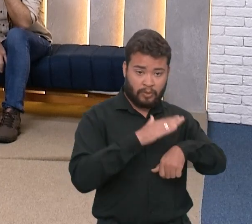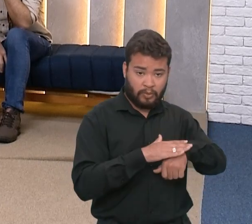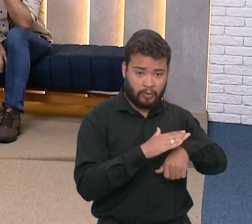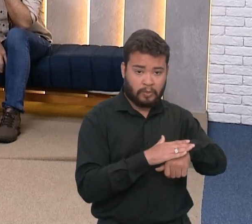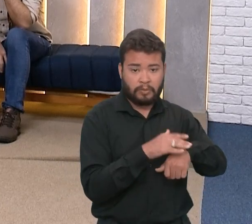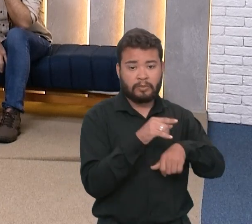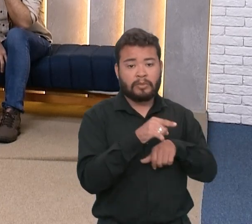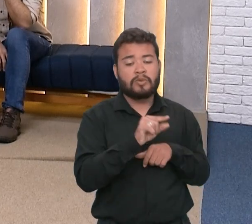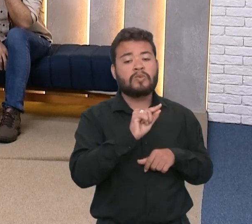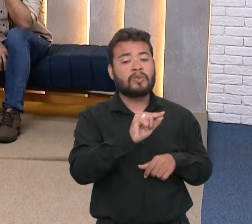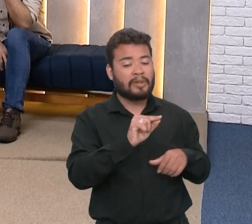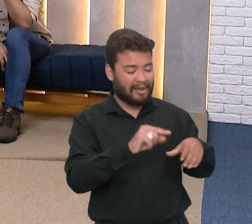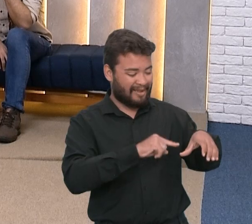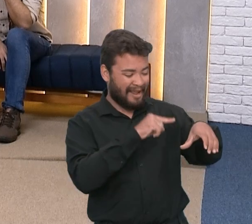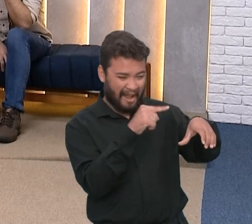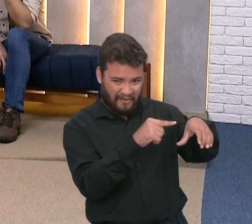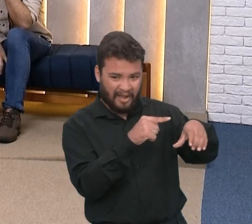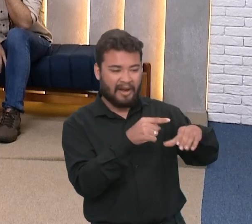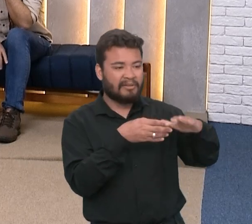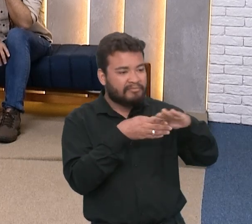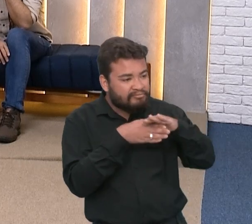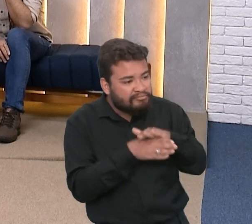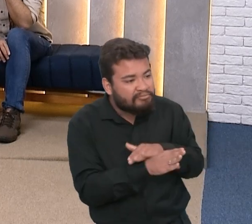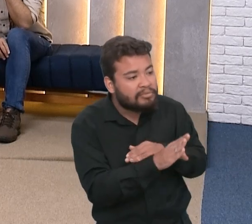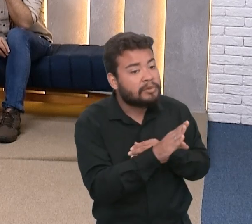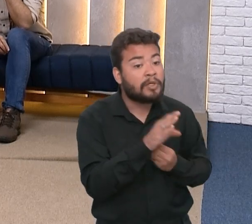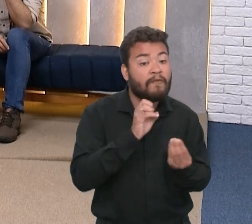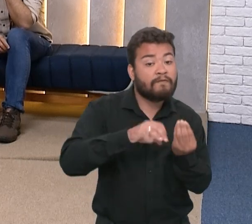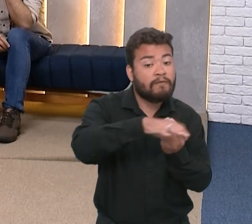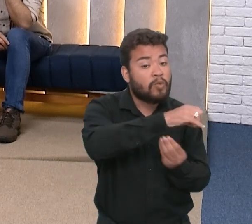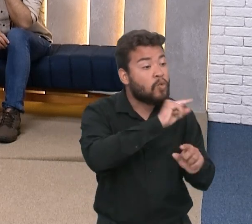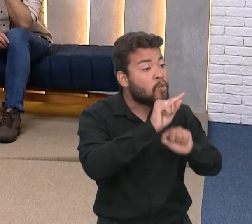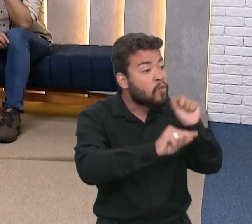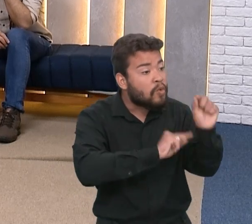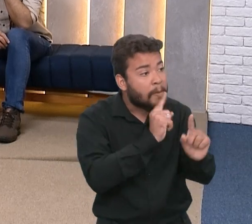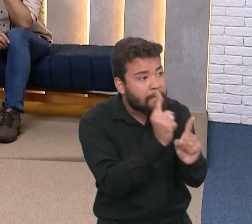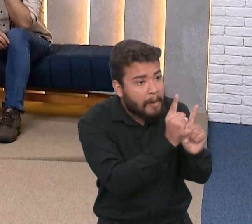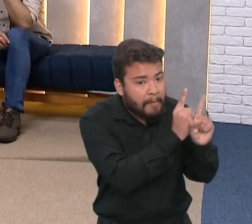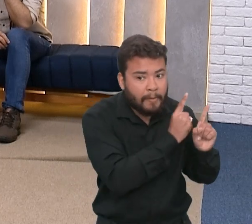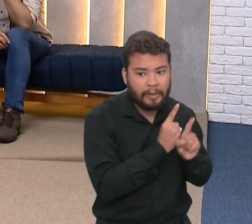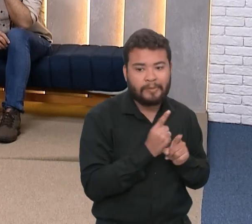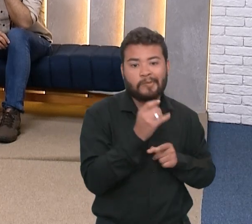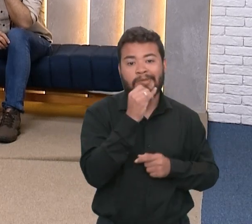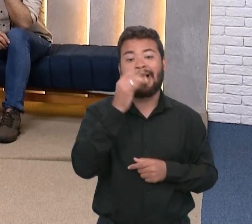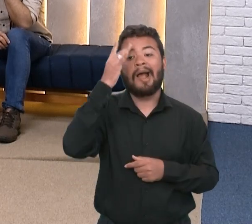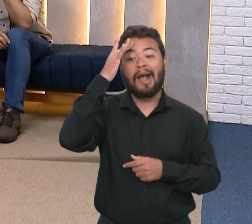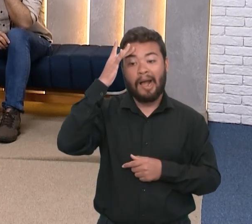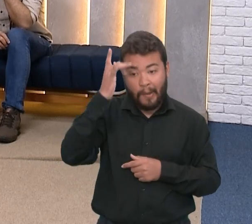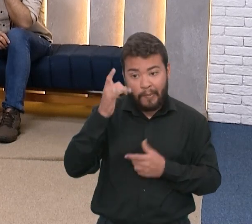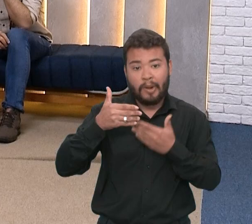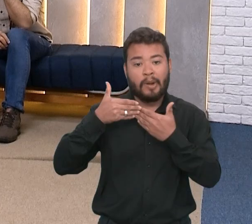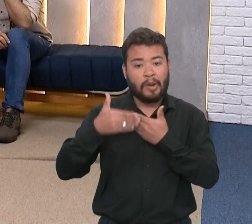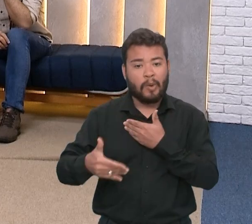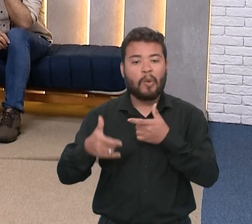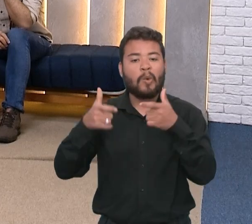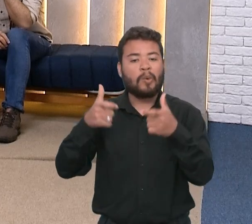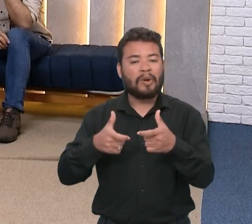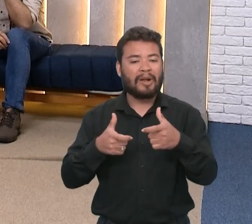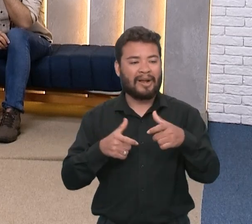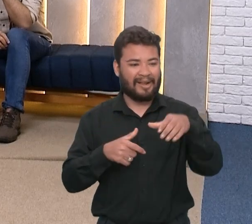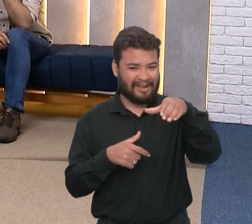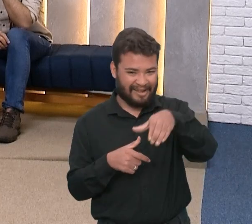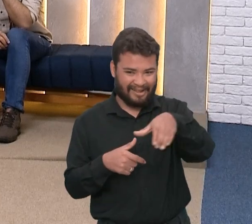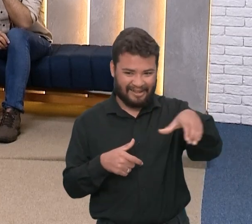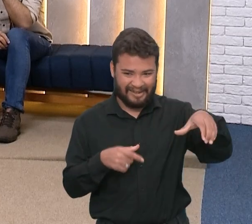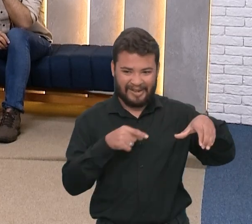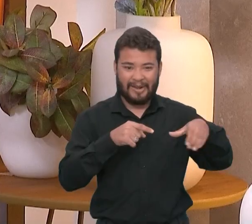diversidade, a gente vai até as cavernas para verificar quais fungos que nós temos. Inclusive amanhã nós estamos indo para uma nova expedição científica em 4 cavernas do Cerrado, na região